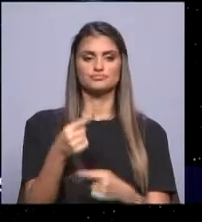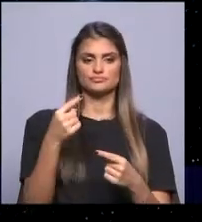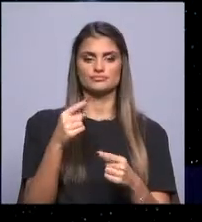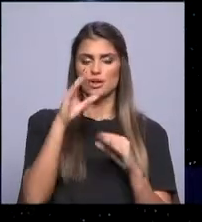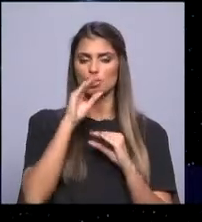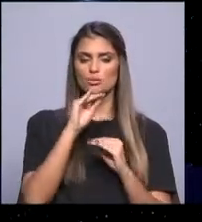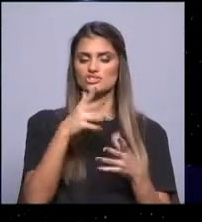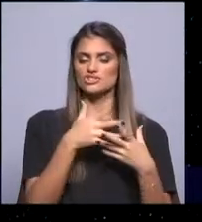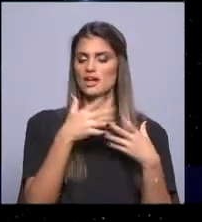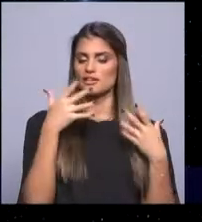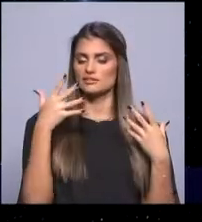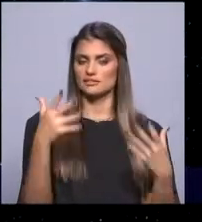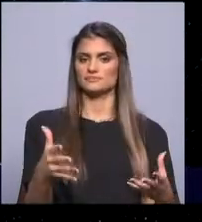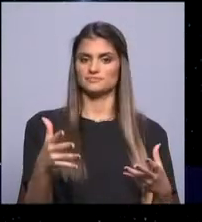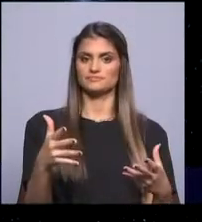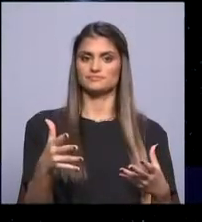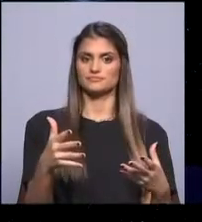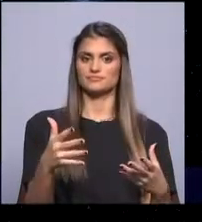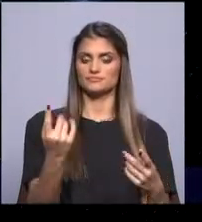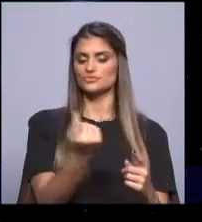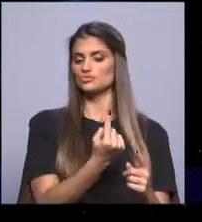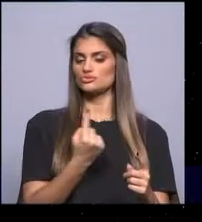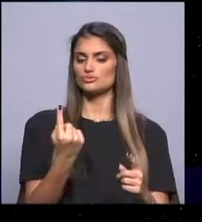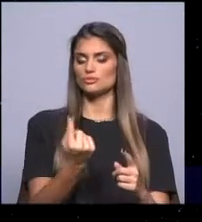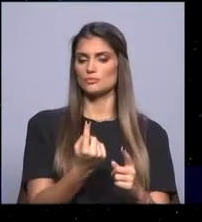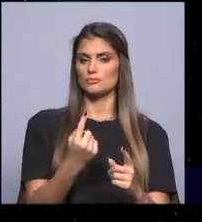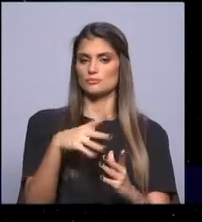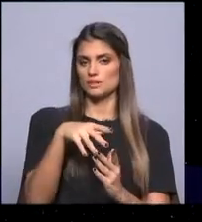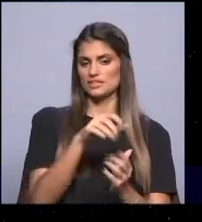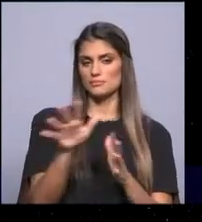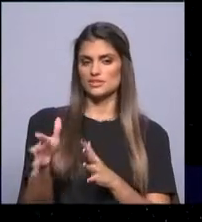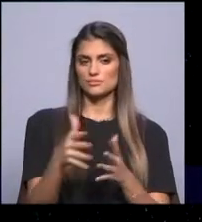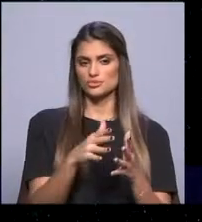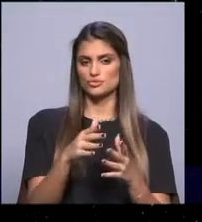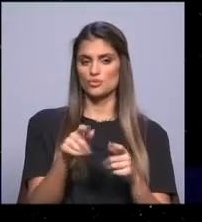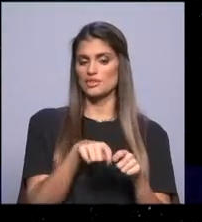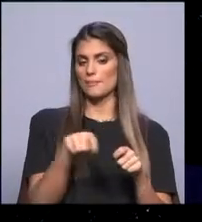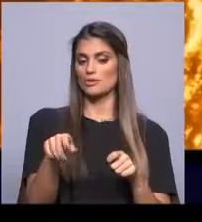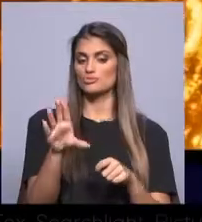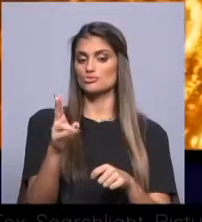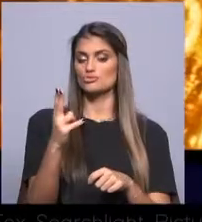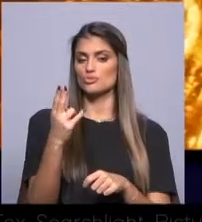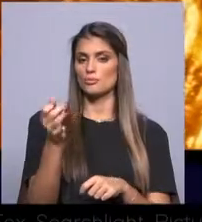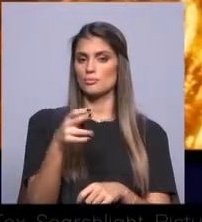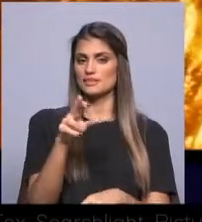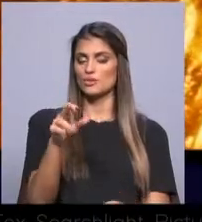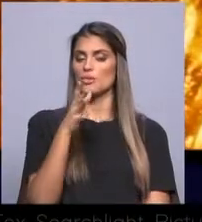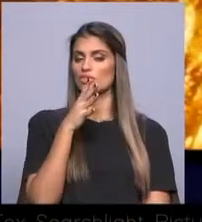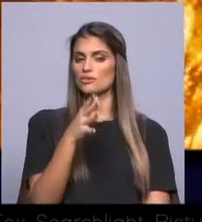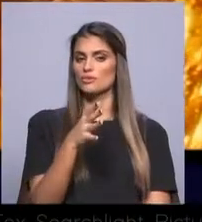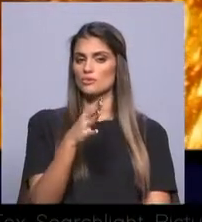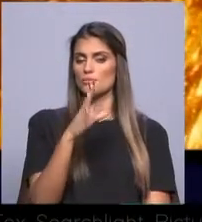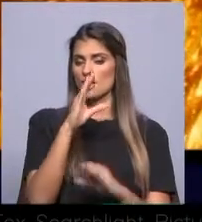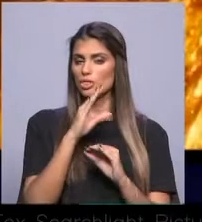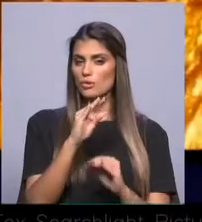lua gigante que orbita um planeta mais ou menos do tamanho de Júpiter. Quando eu digo uma exolua,